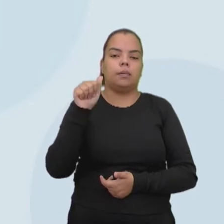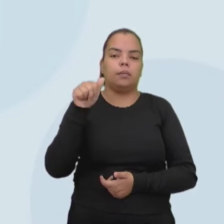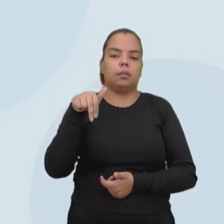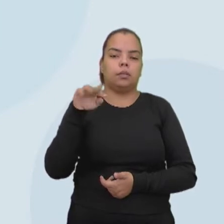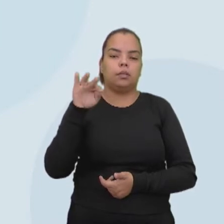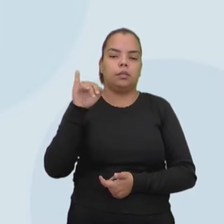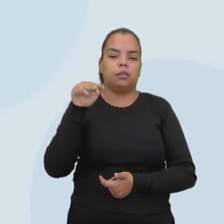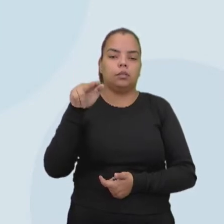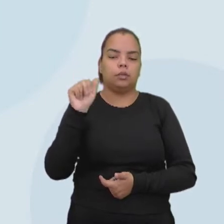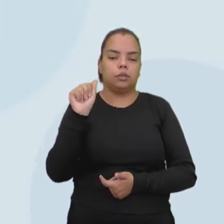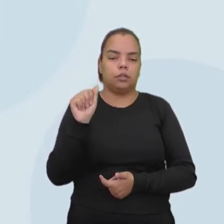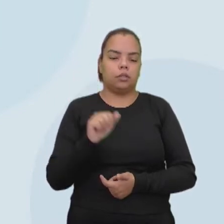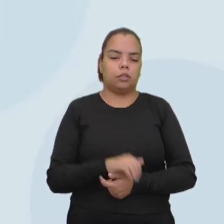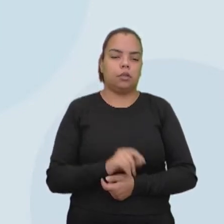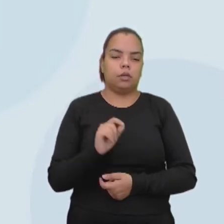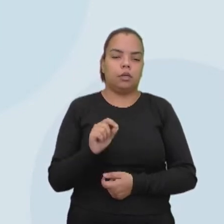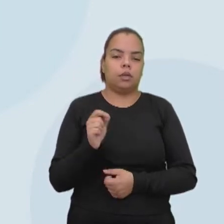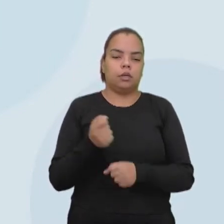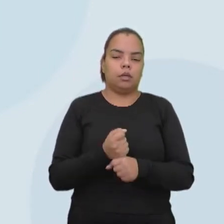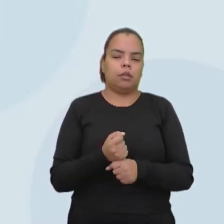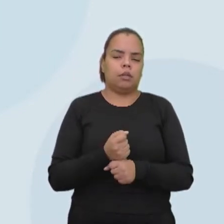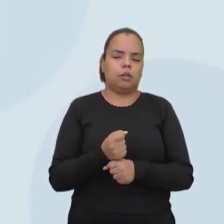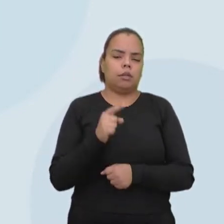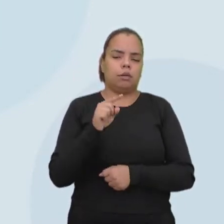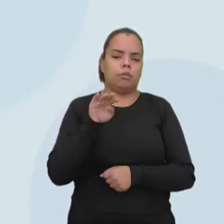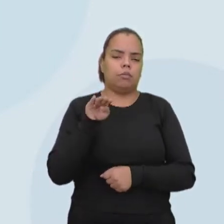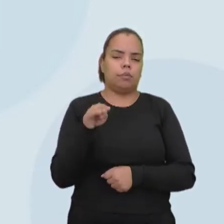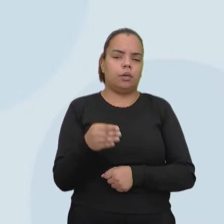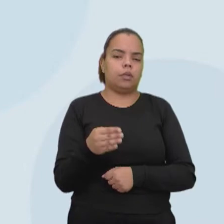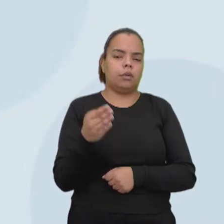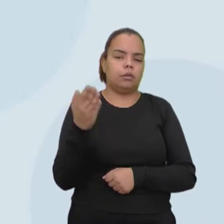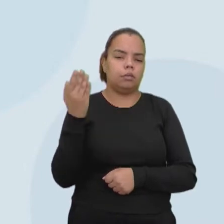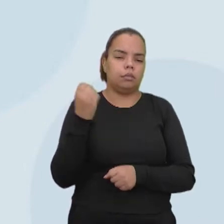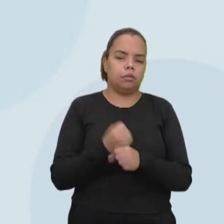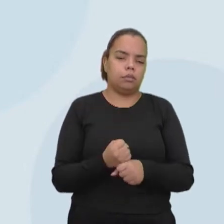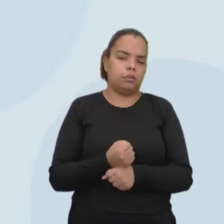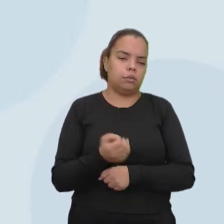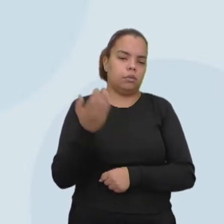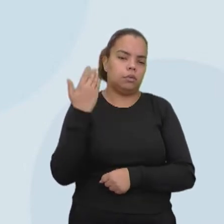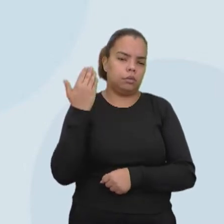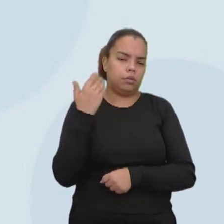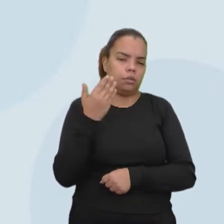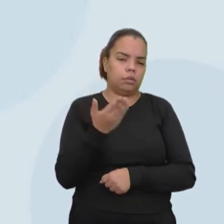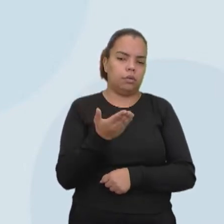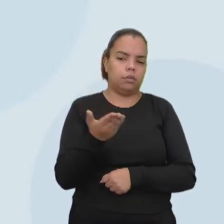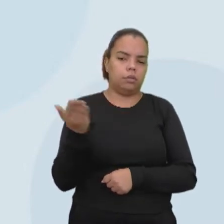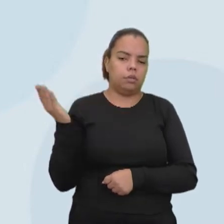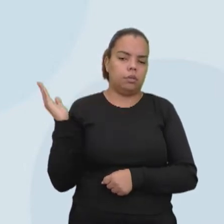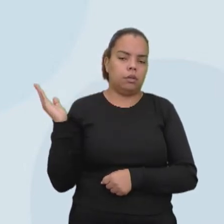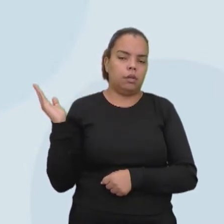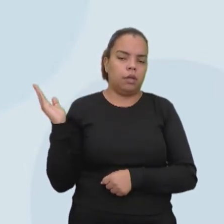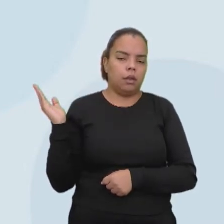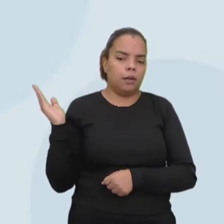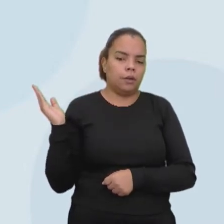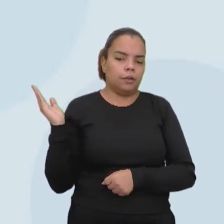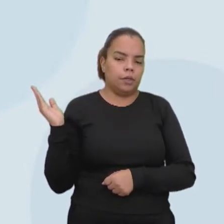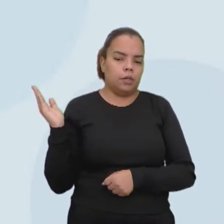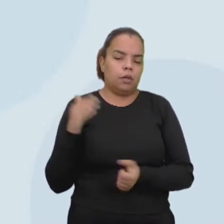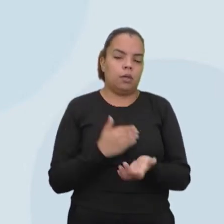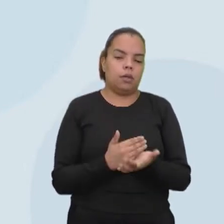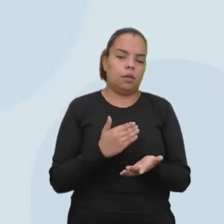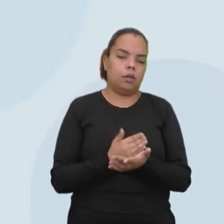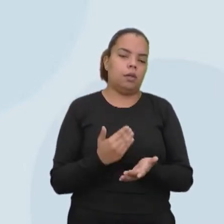de 1 bilhão e 700 milhões de anos, não tinha, né, toda essa imponente aí, cadeia de serras aí. Né? Ela iniciou através de formações